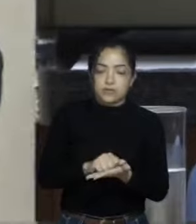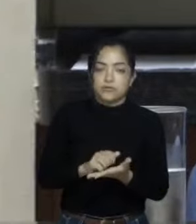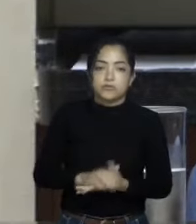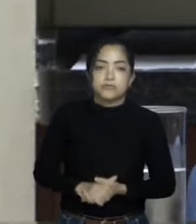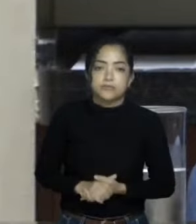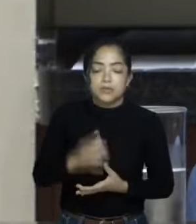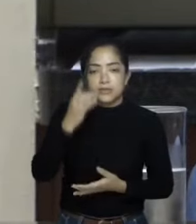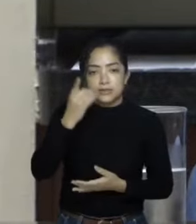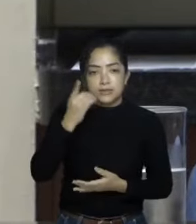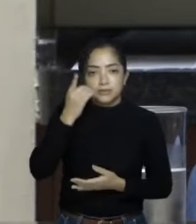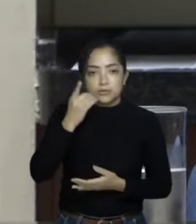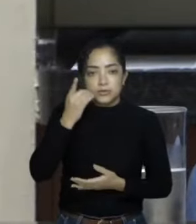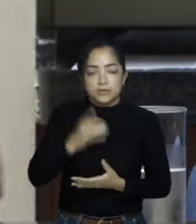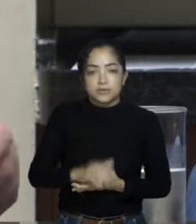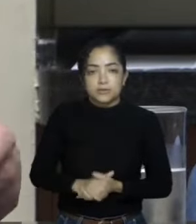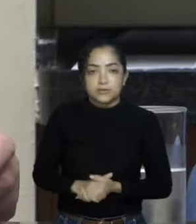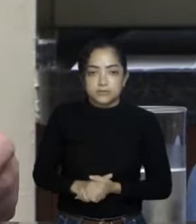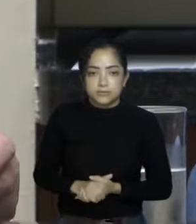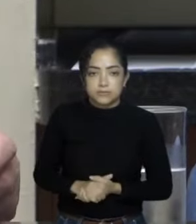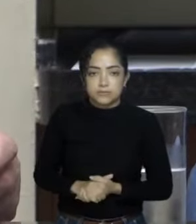e deputado Mateus